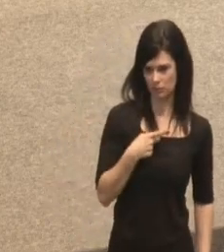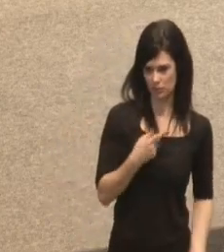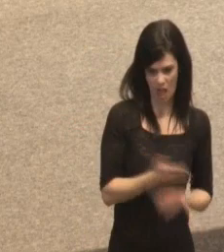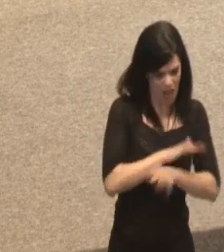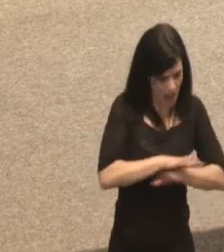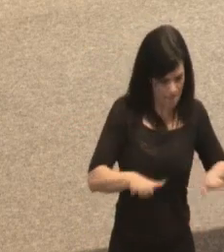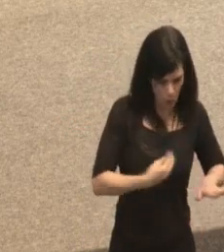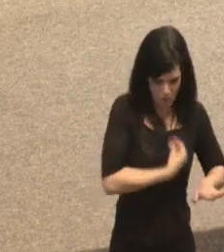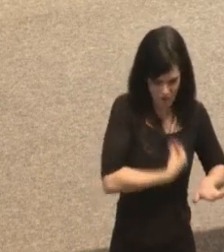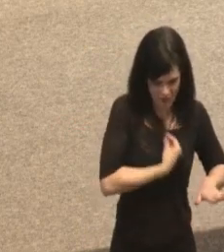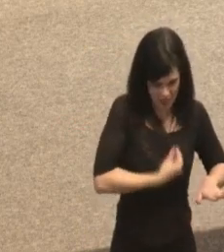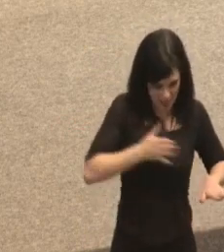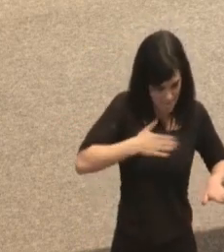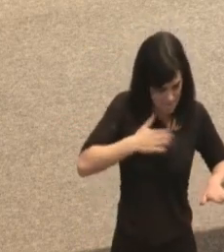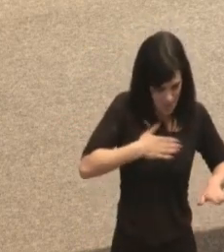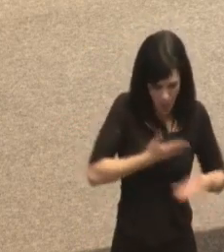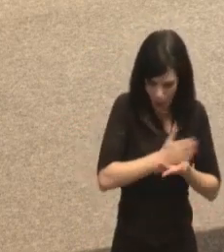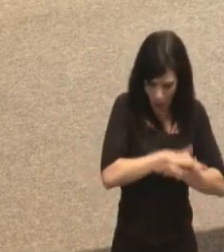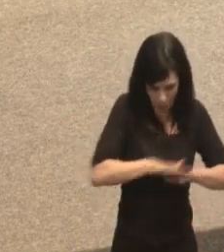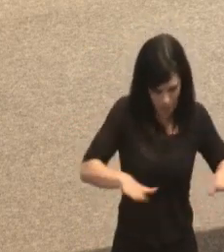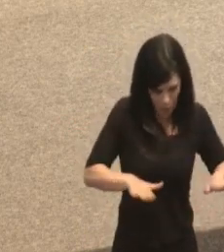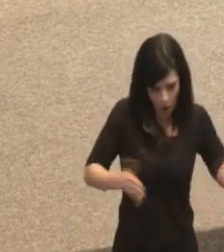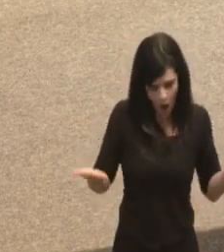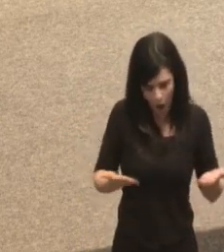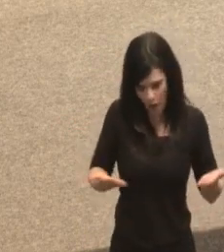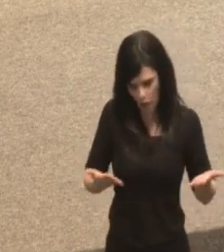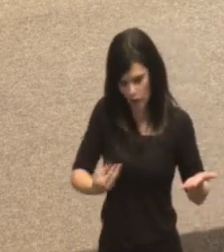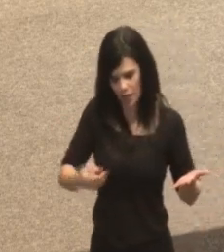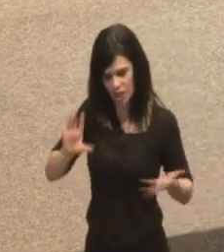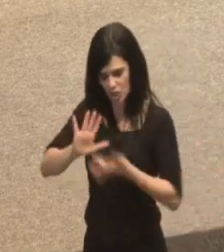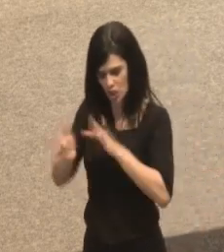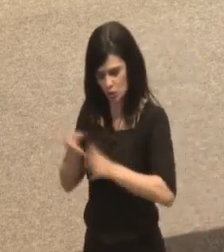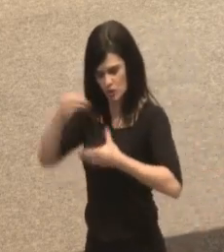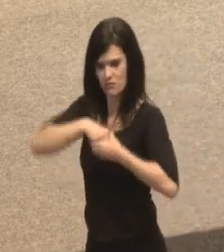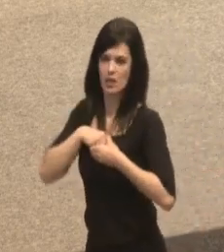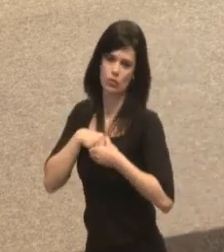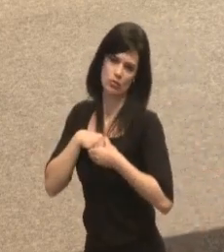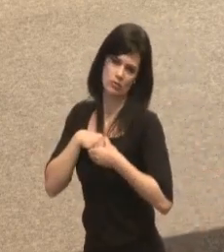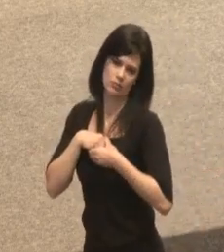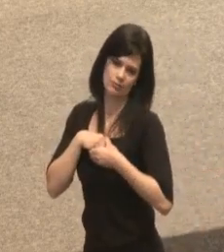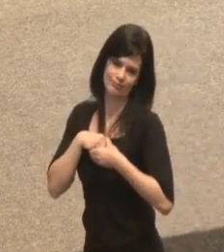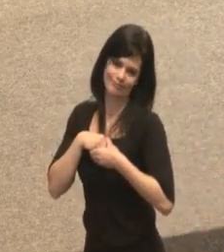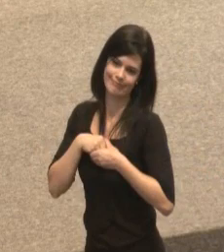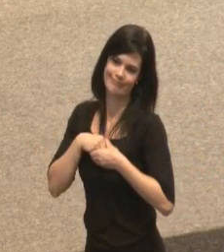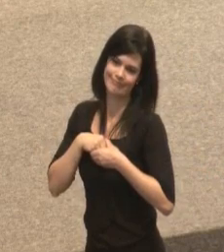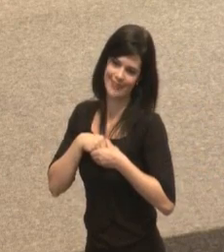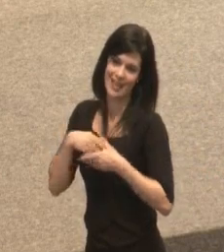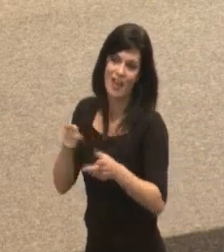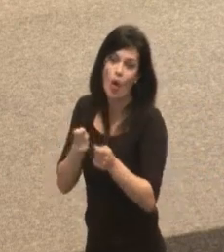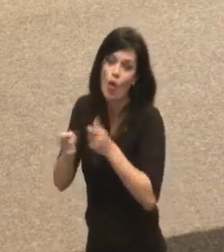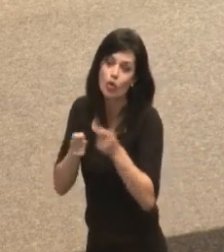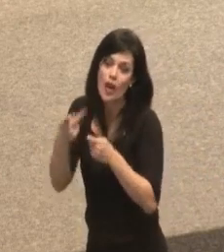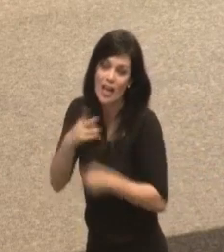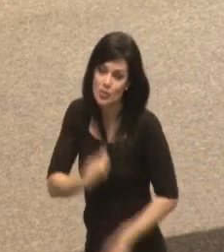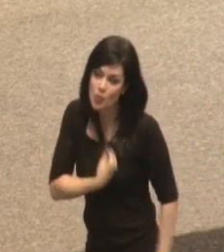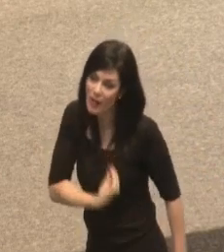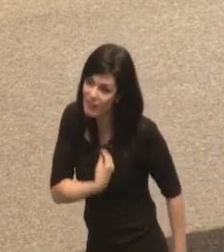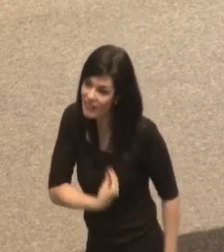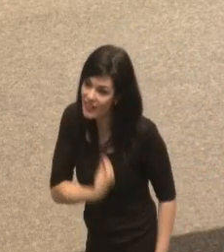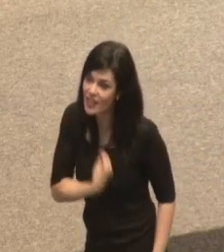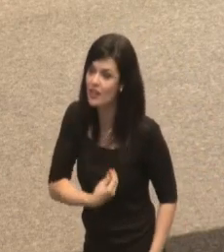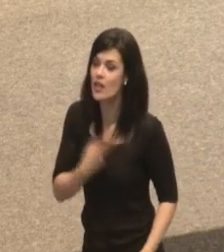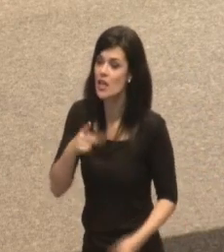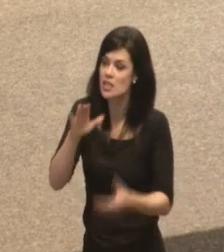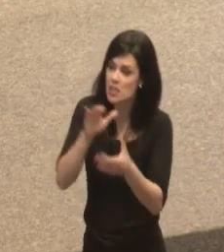Jesus viva em você. Ele vai governar a sua vida pessoal, vai governar os seus negócios, sua família, seu casamento, seus filhos,